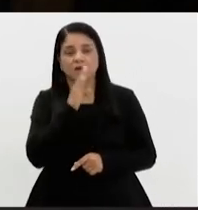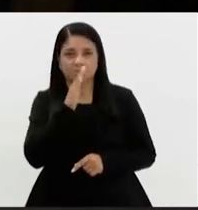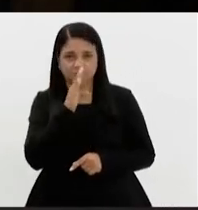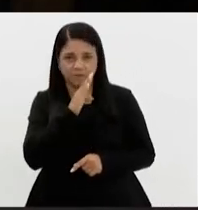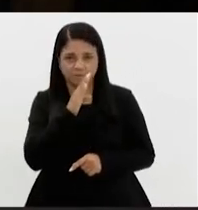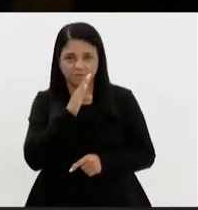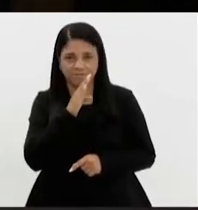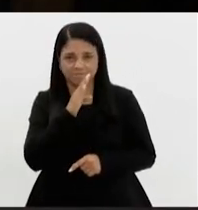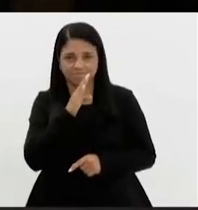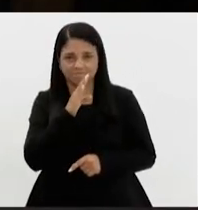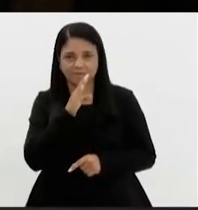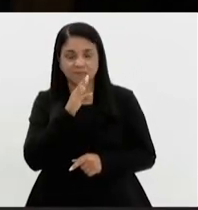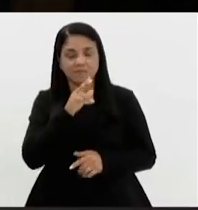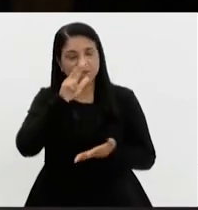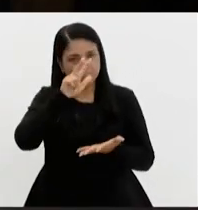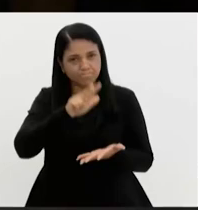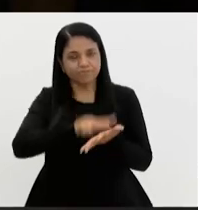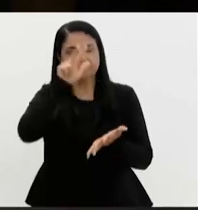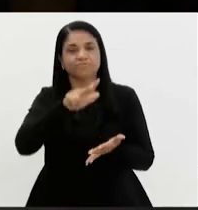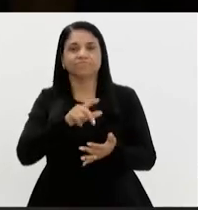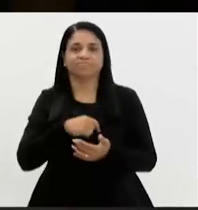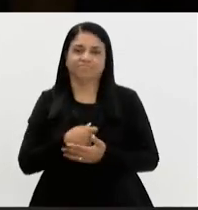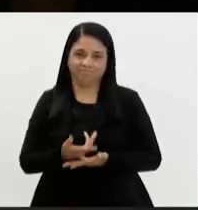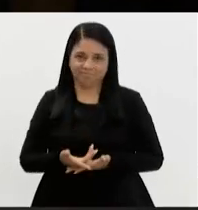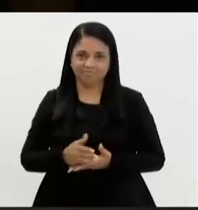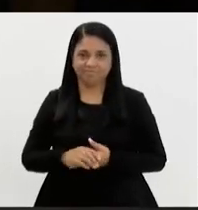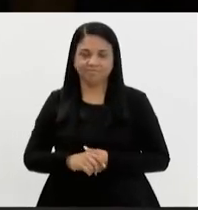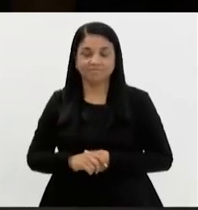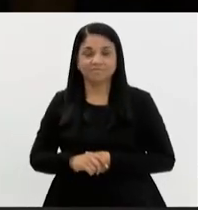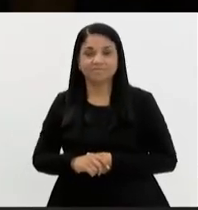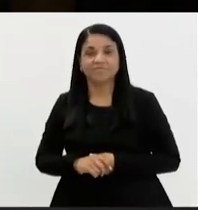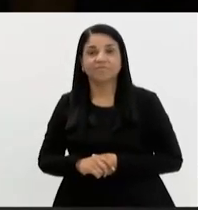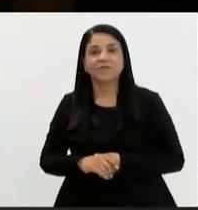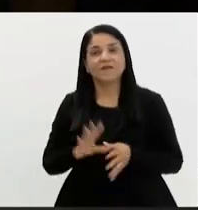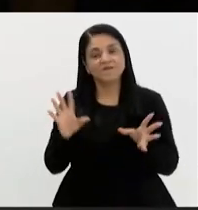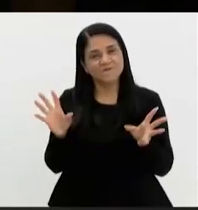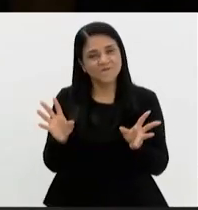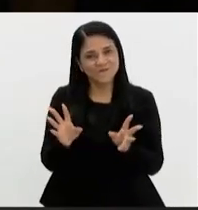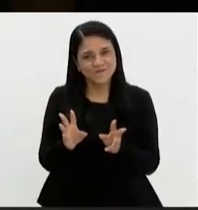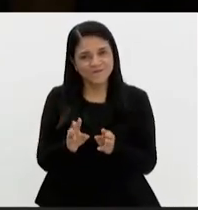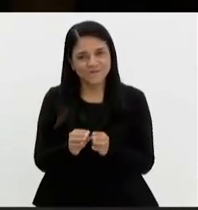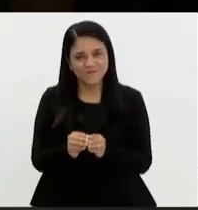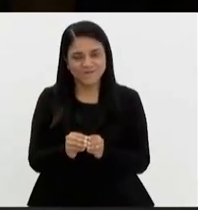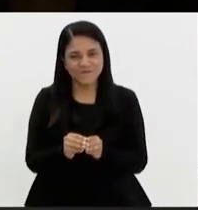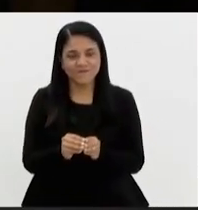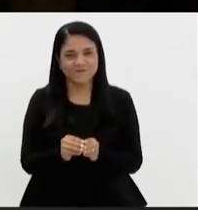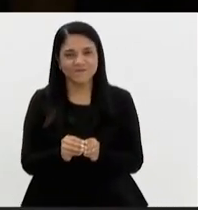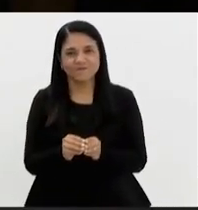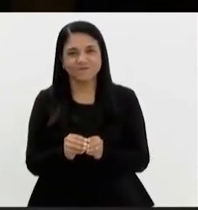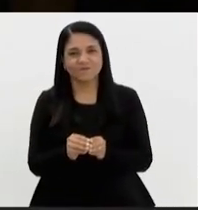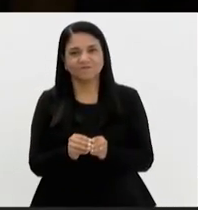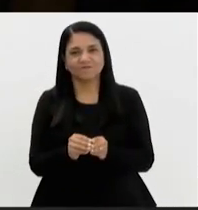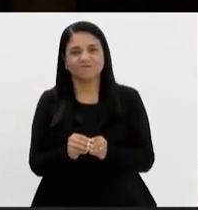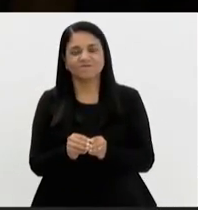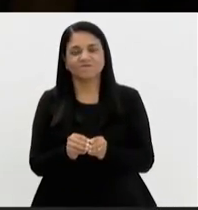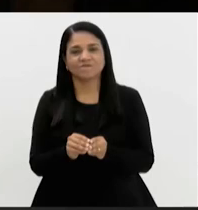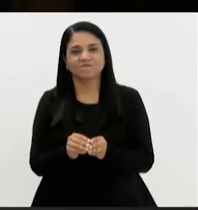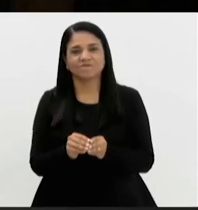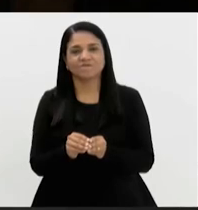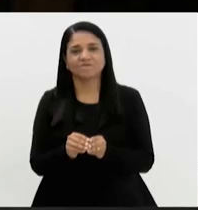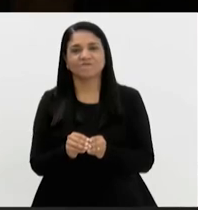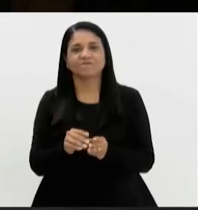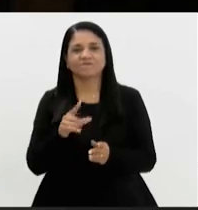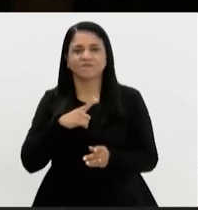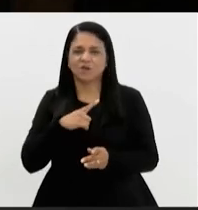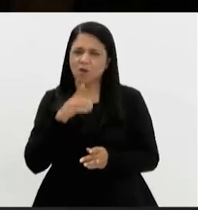rápida e mais efetiva e mais eficaz para finalizar eu quero ser muito breve porque tem